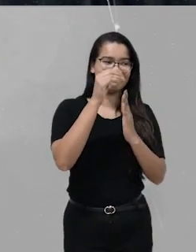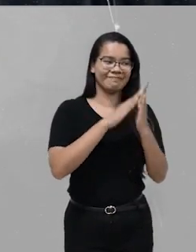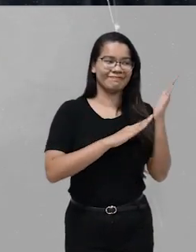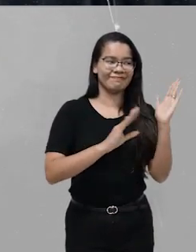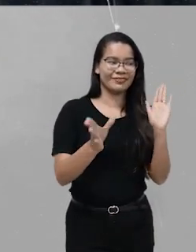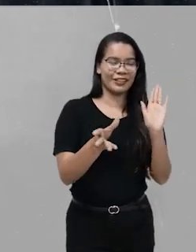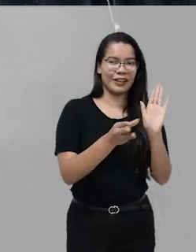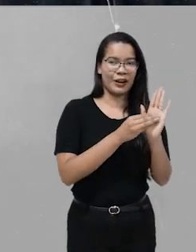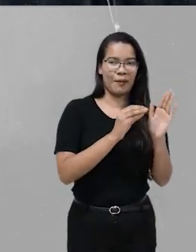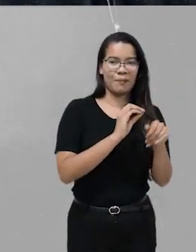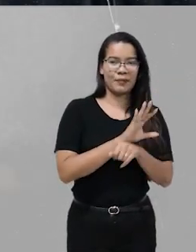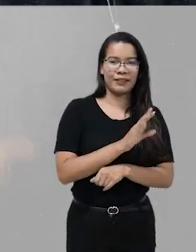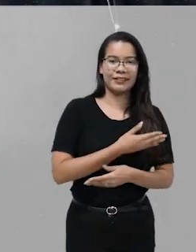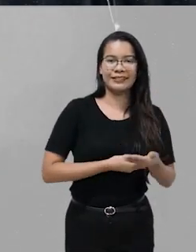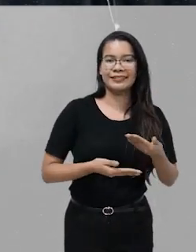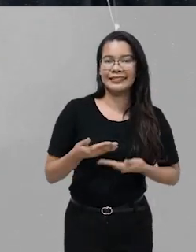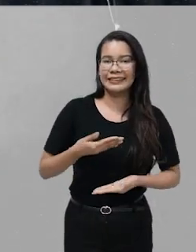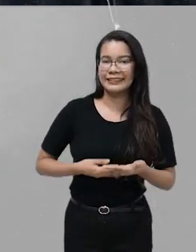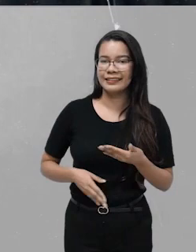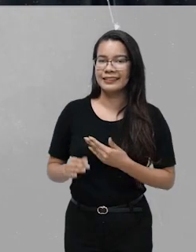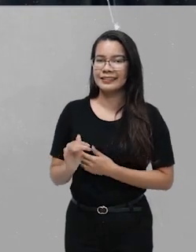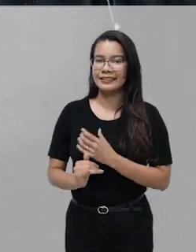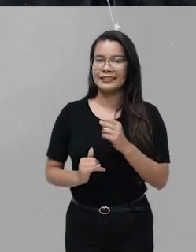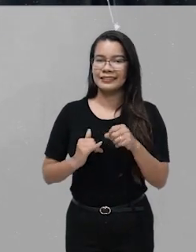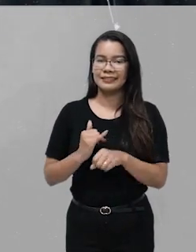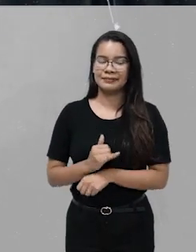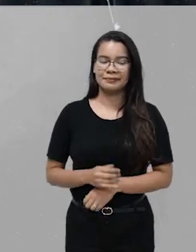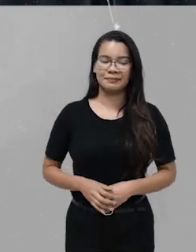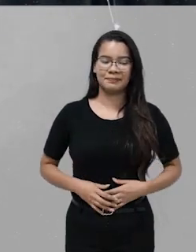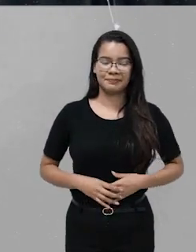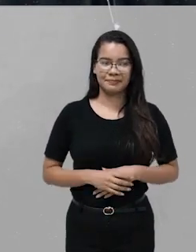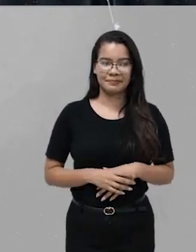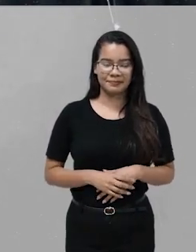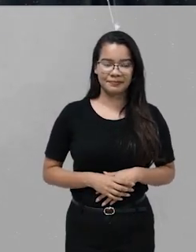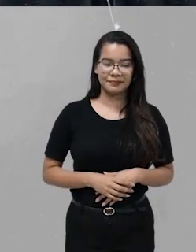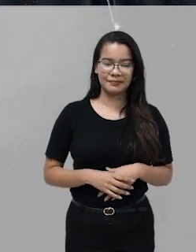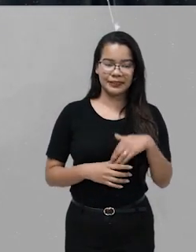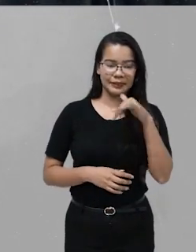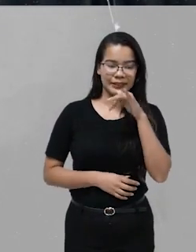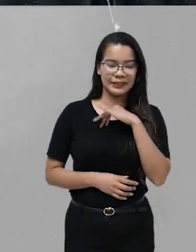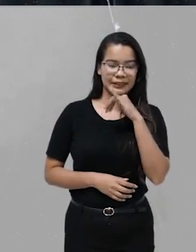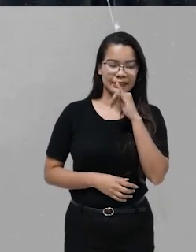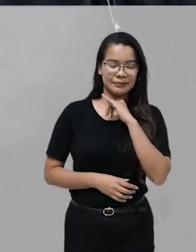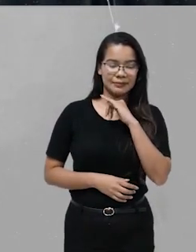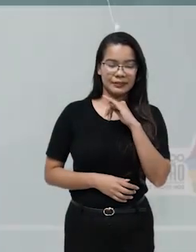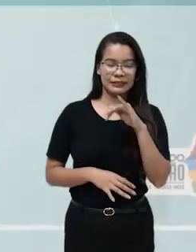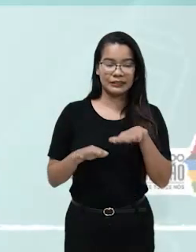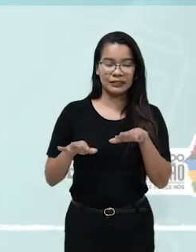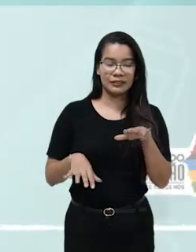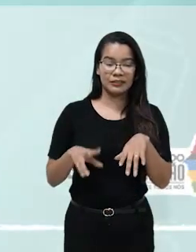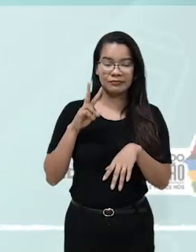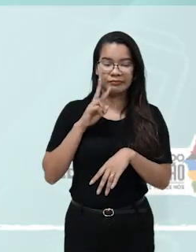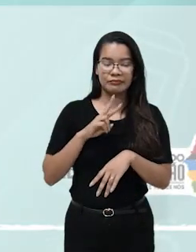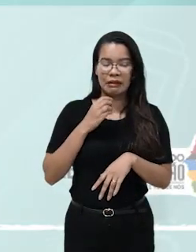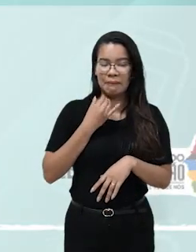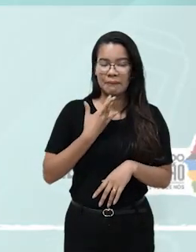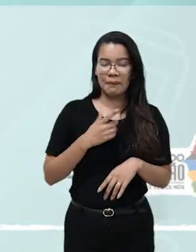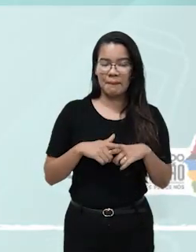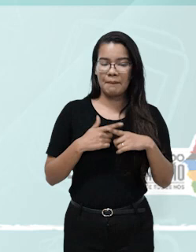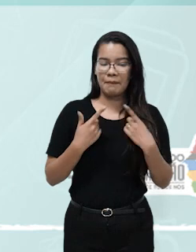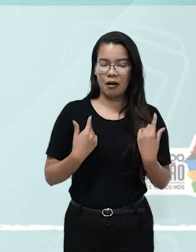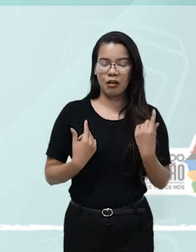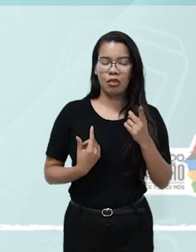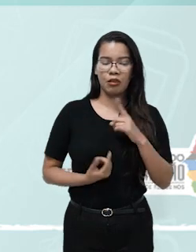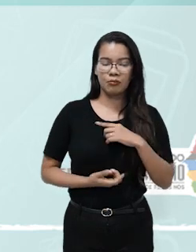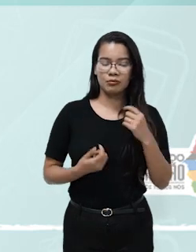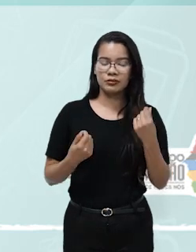viraliza, né, na internet, e a gente tem esse momento. Olha esse exemplo aqui, talvez não esteja muito claro, dê para ler, mas dá para